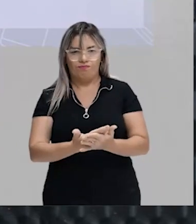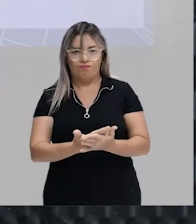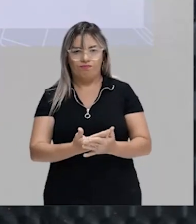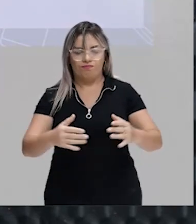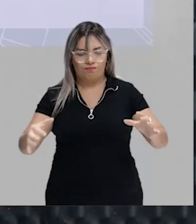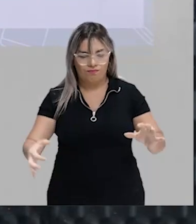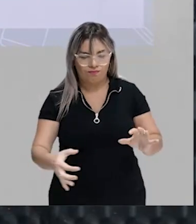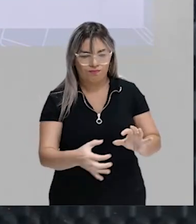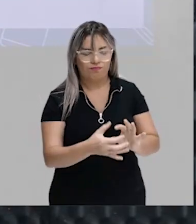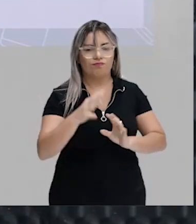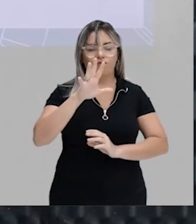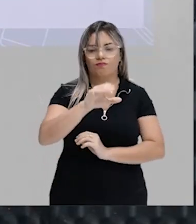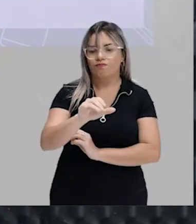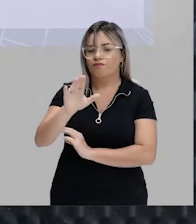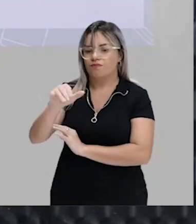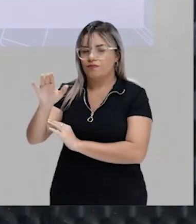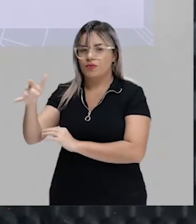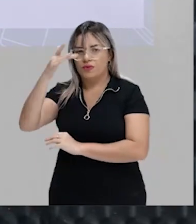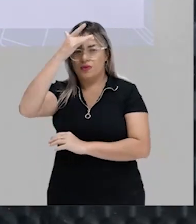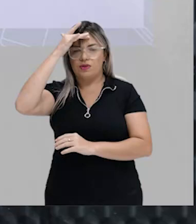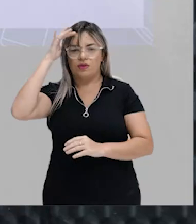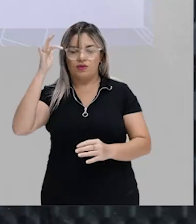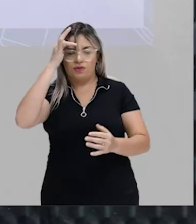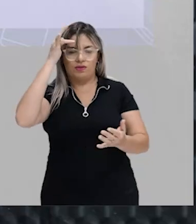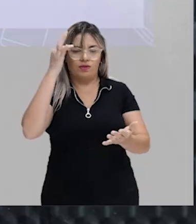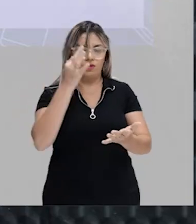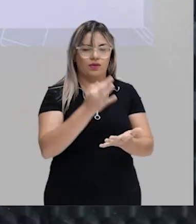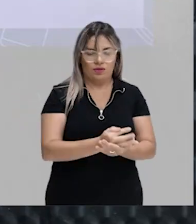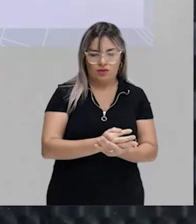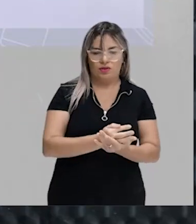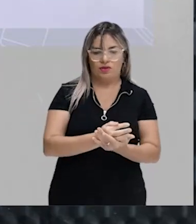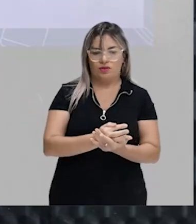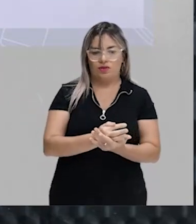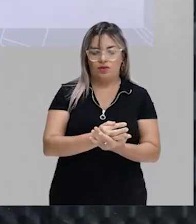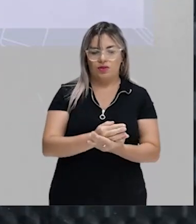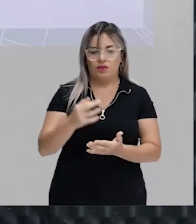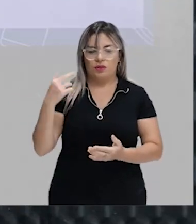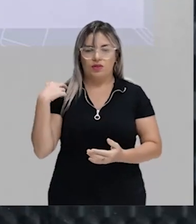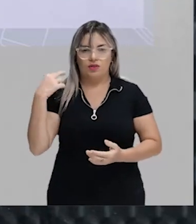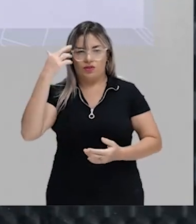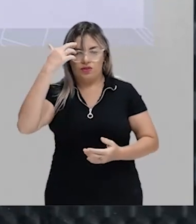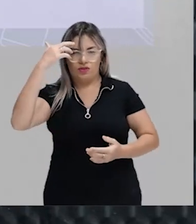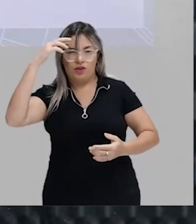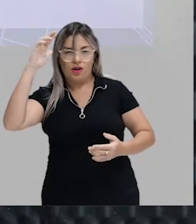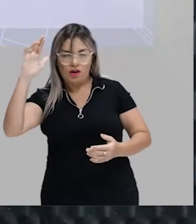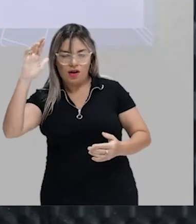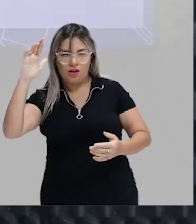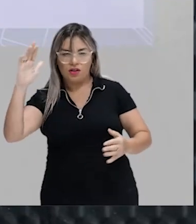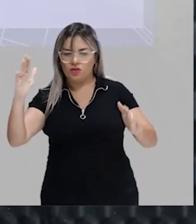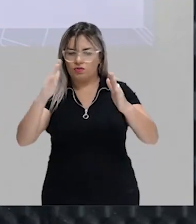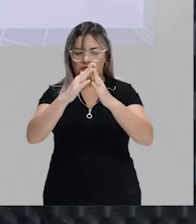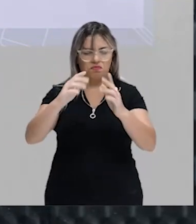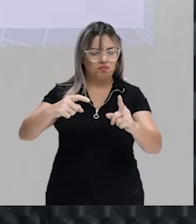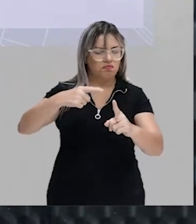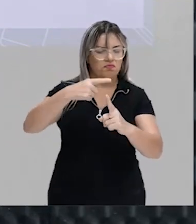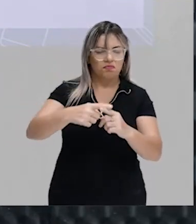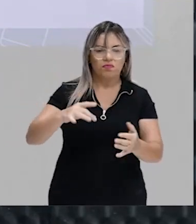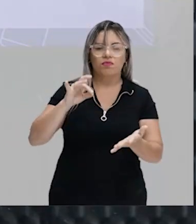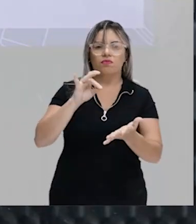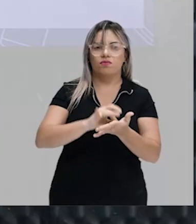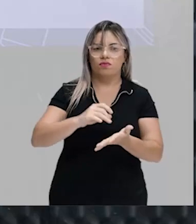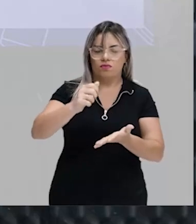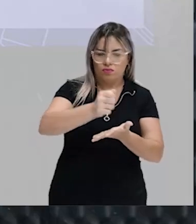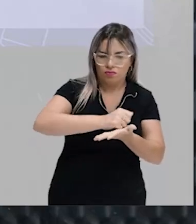atrair os seus fiéis a partir desse ponto de vista teocêntrico, de verdades que estão escritas